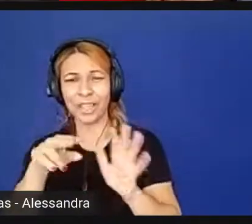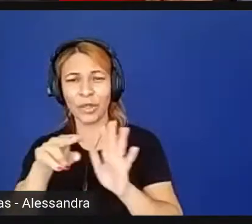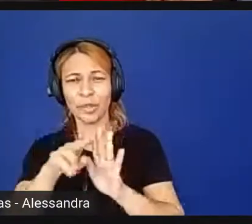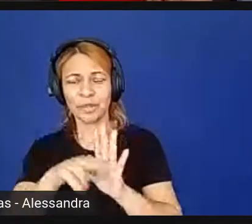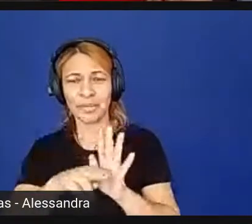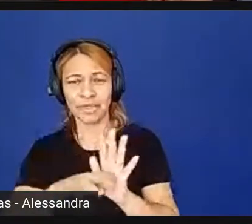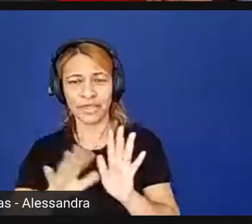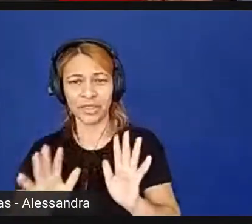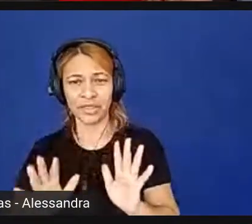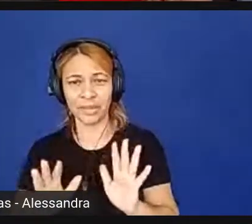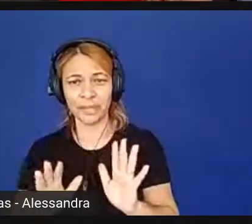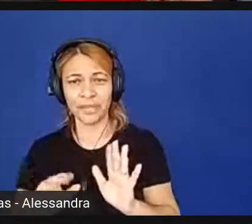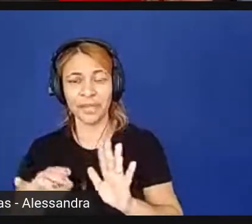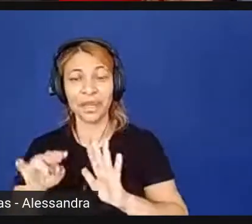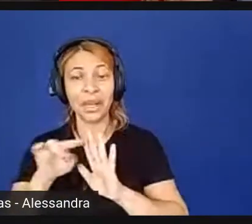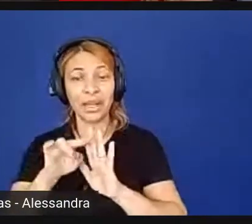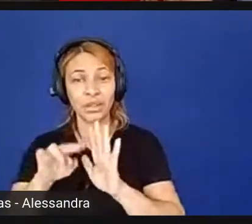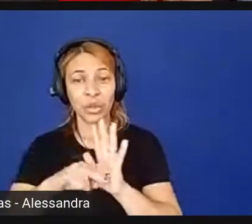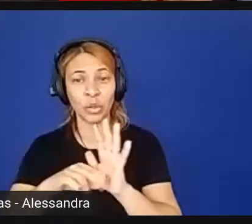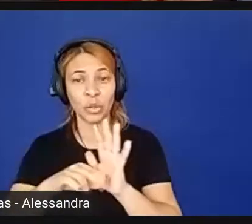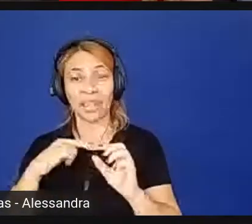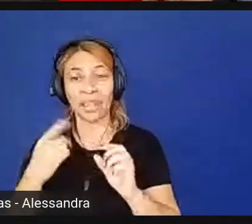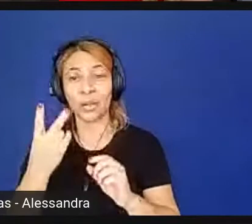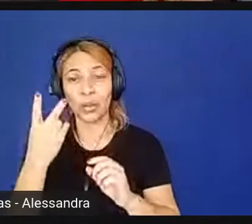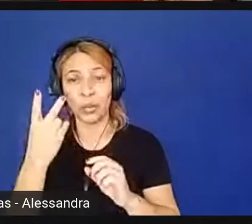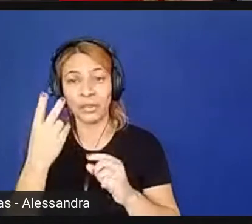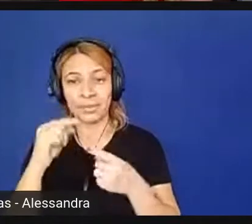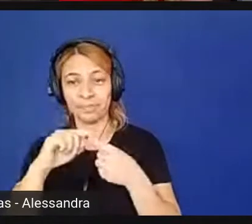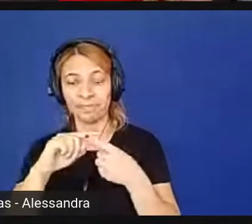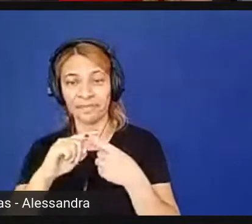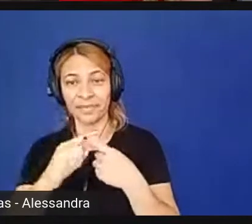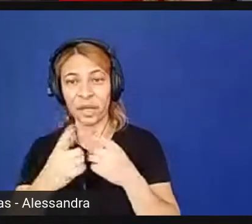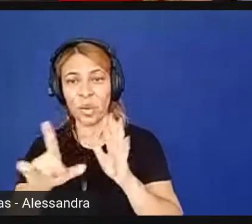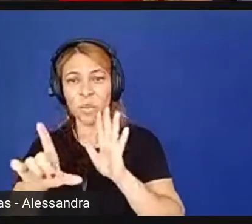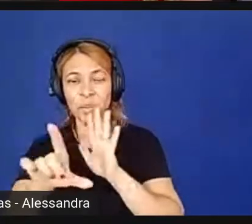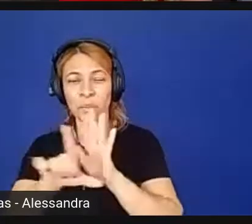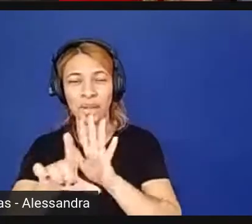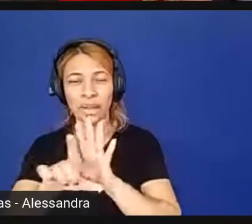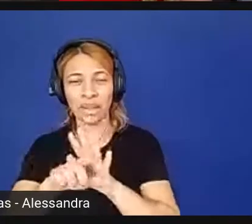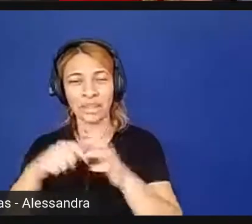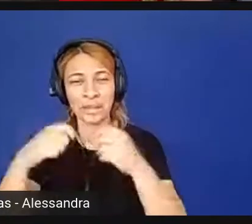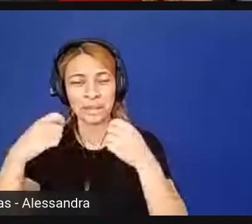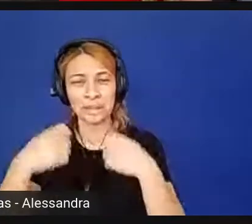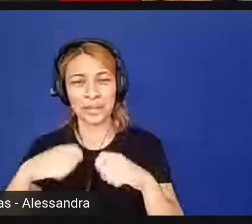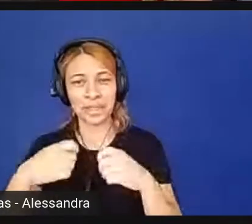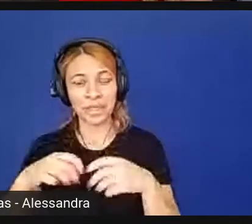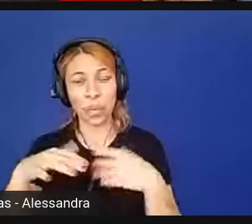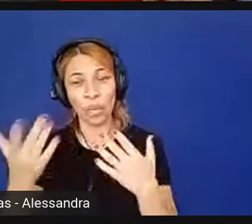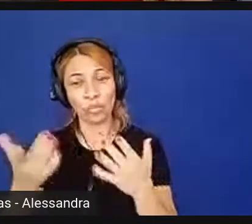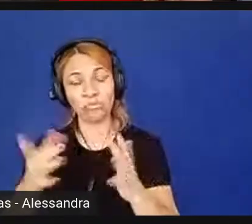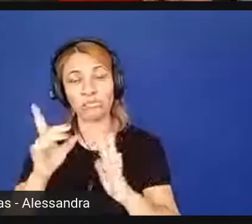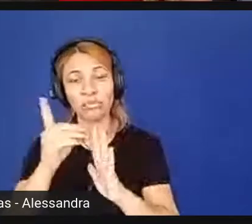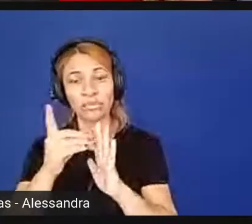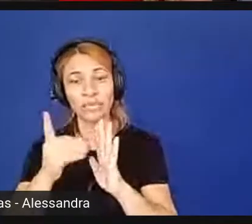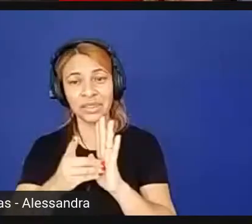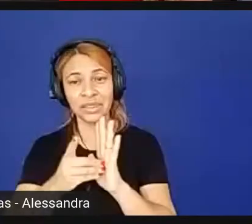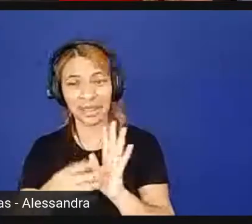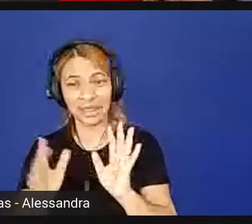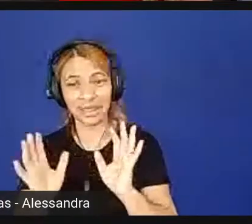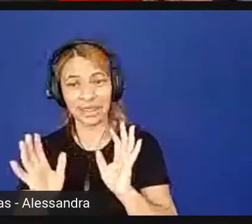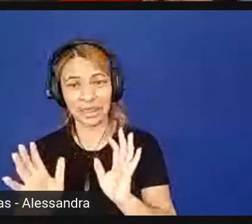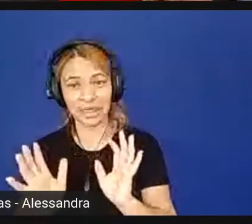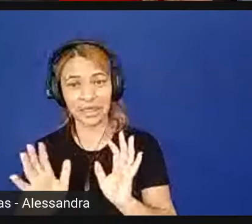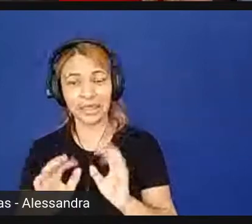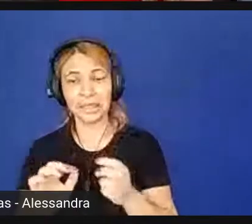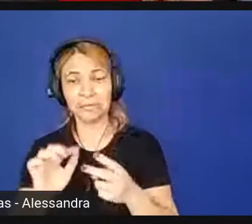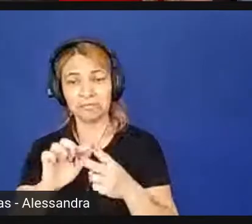norma, ela tem, nesse sentido, assim, dois vieses, né? Eu não sei se uma lei é necessária, ou mesmo via decreto, ou existem instruções normativas do Ministério da